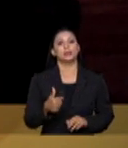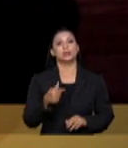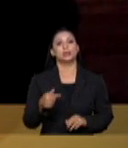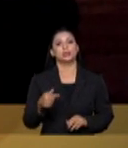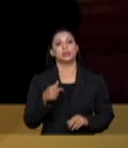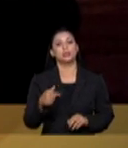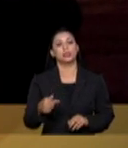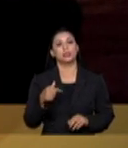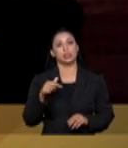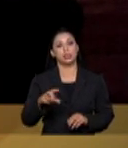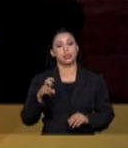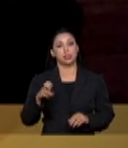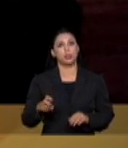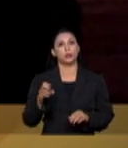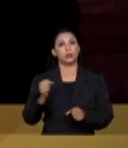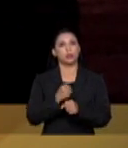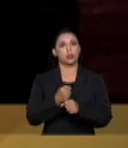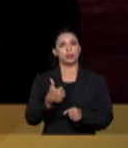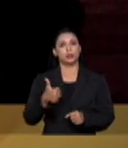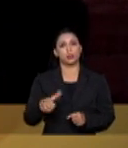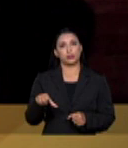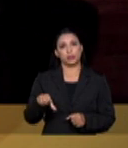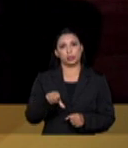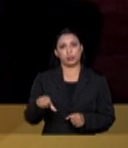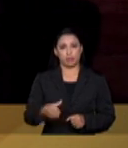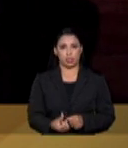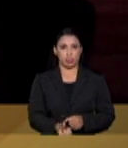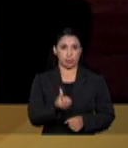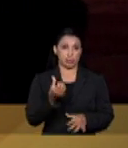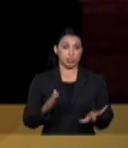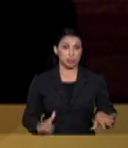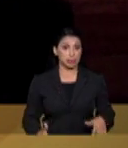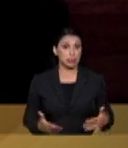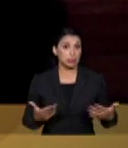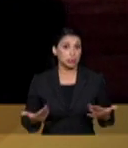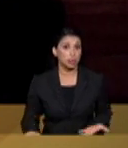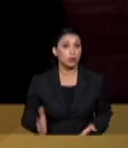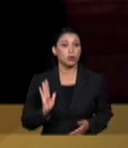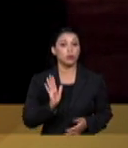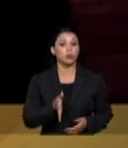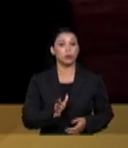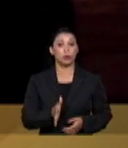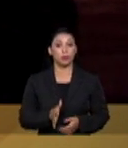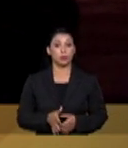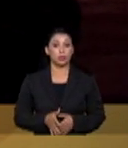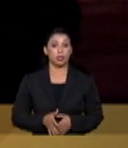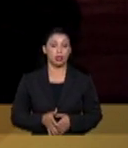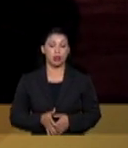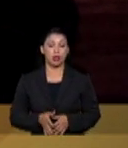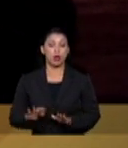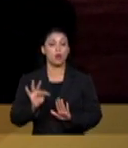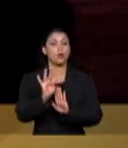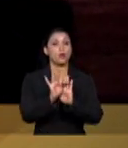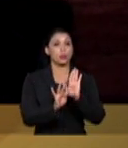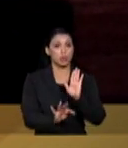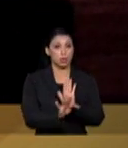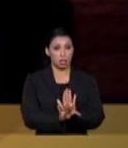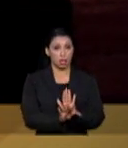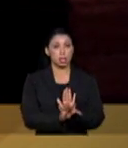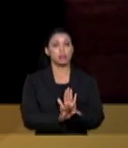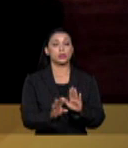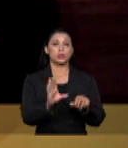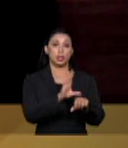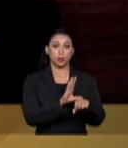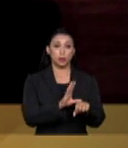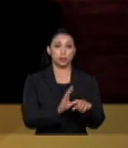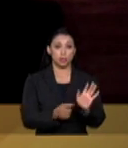1775 de 1990 E no entanto como se depreende do próprio texto constitucional